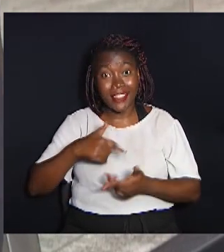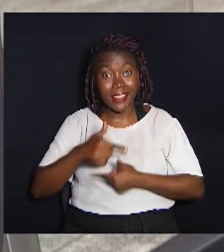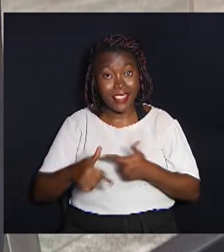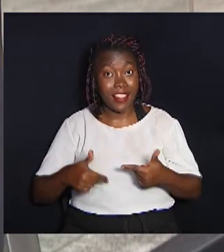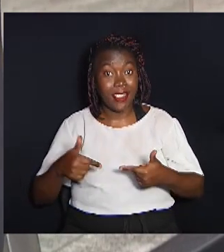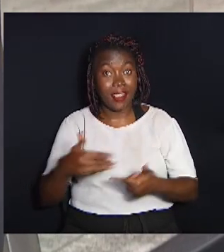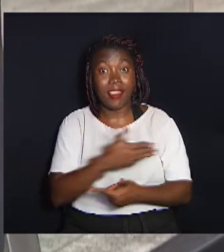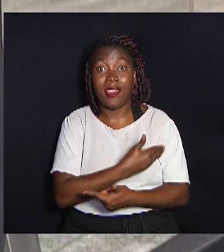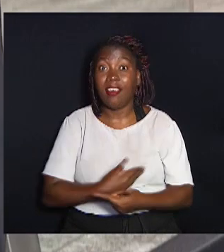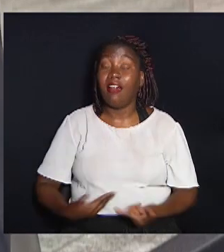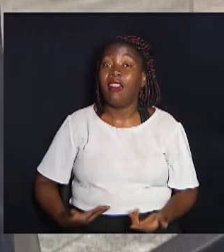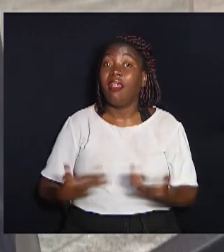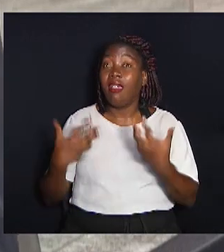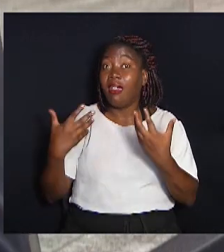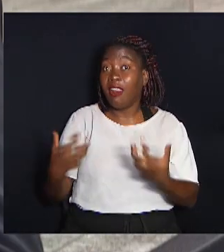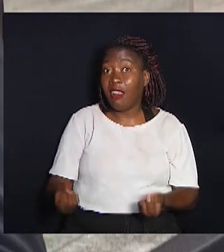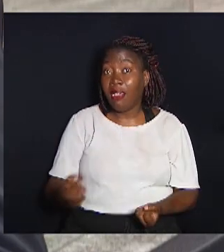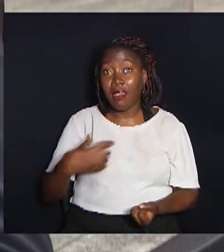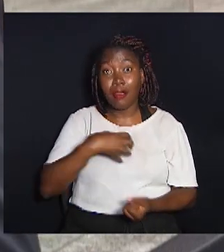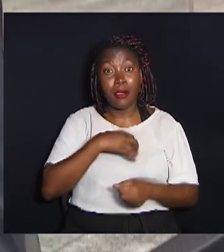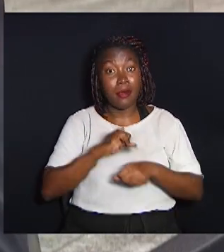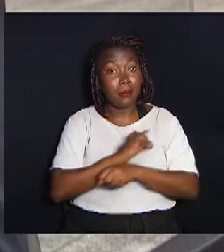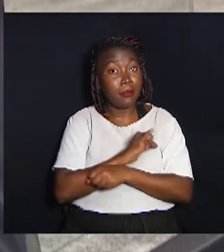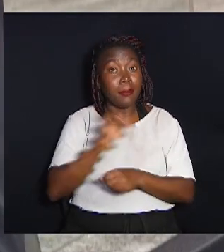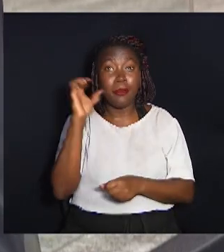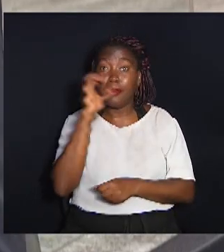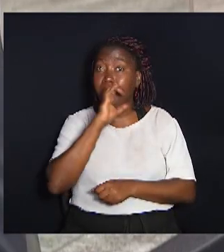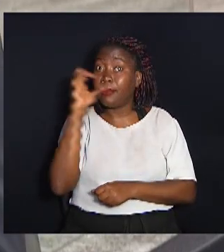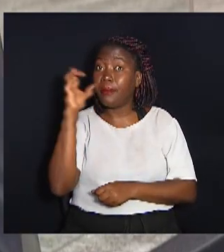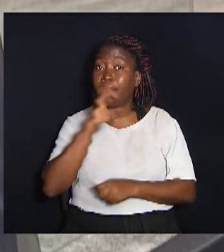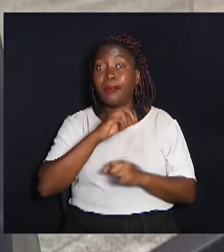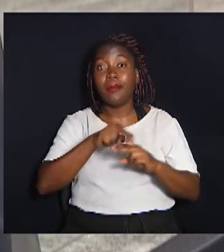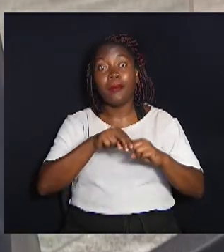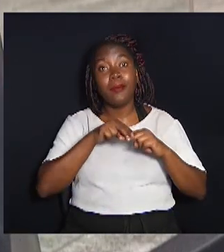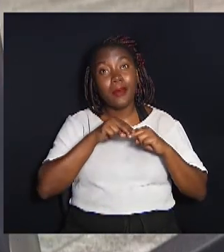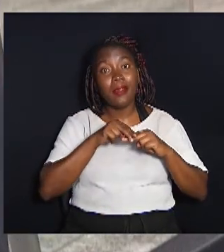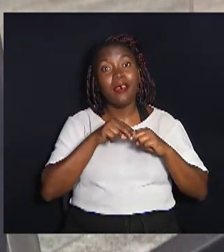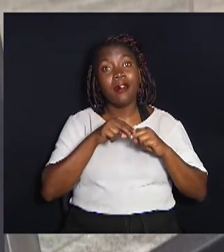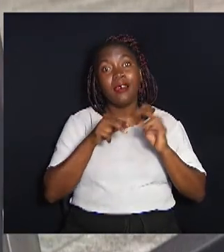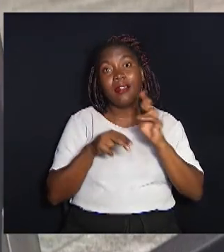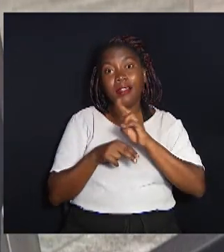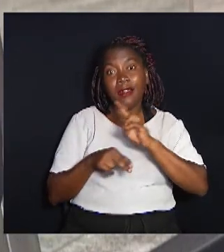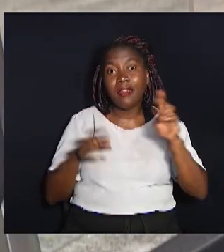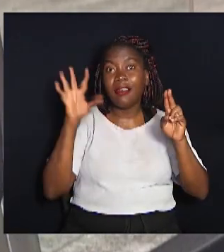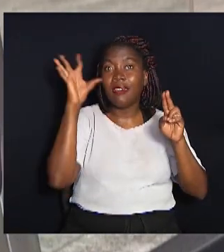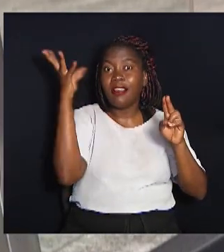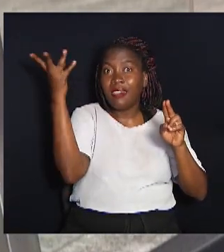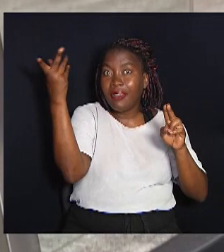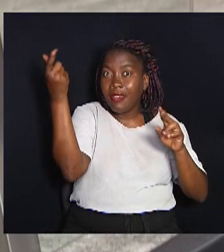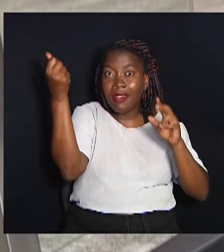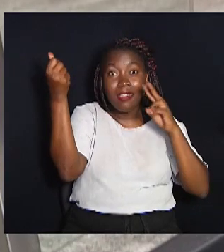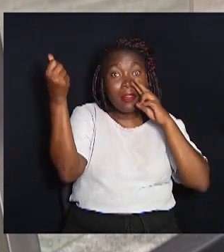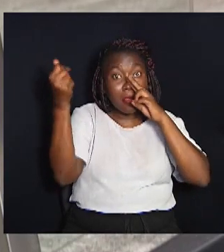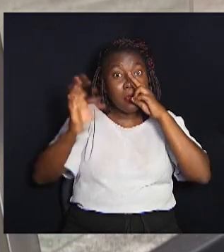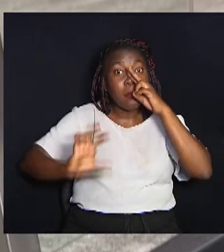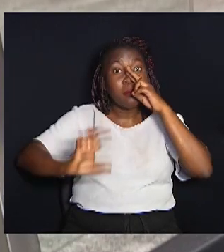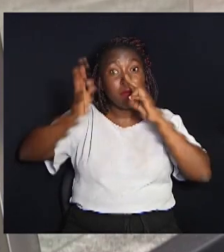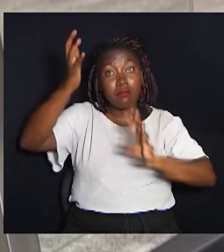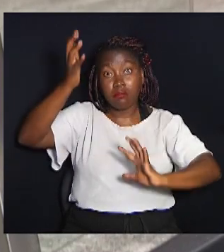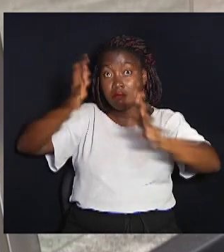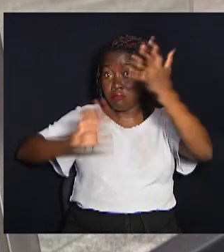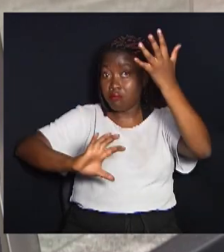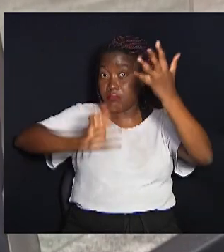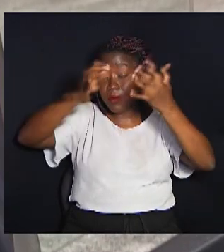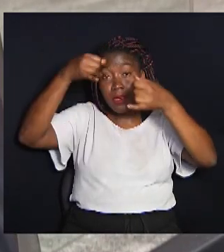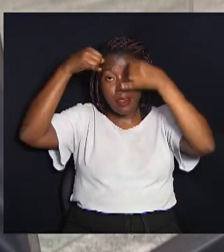que adote medidas emergenciais, visto que os chamados eventos climáticos extremos estão acontecendo, né? E para